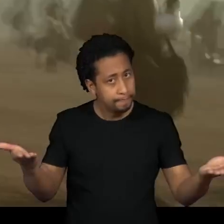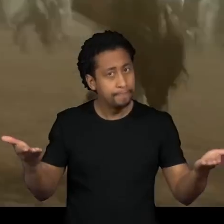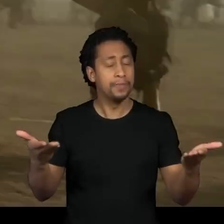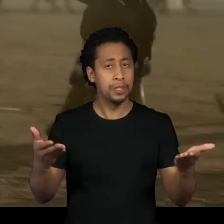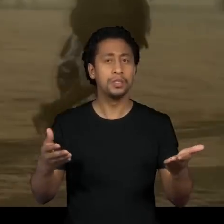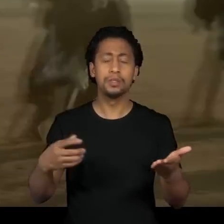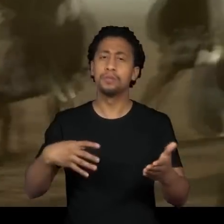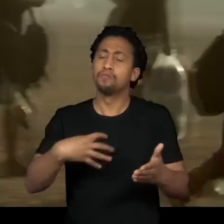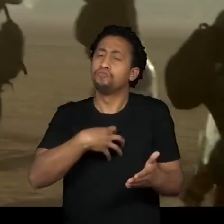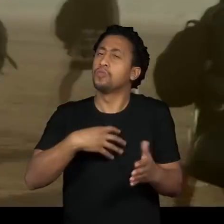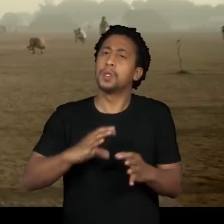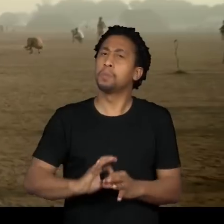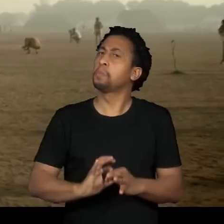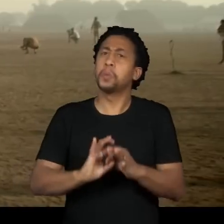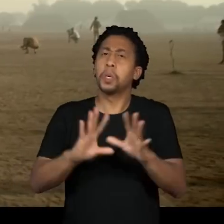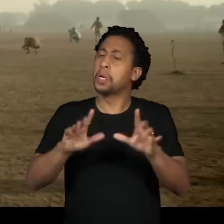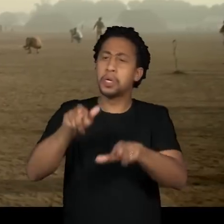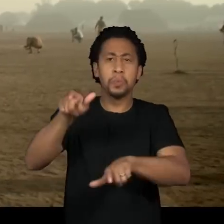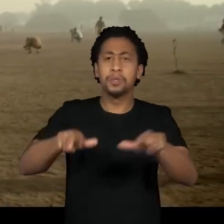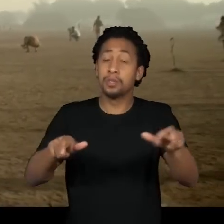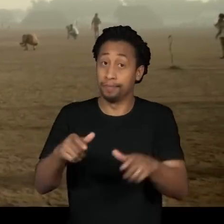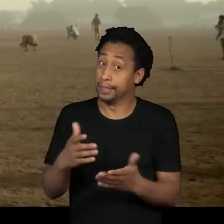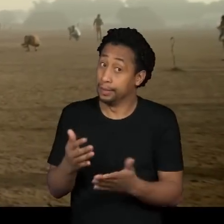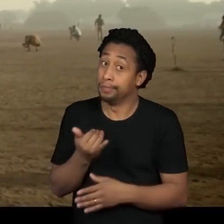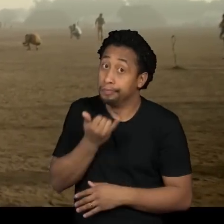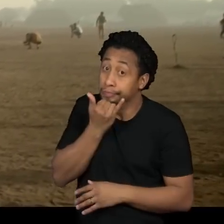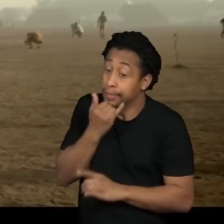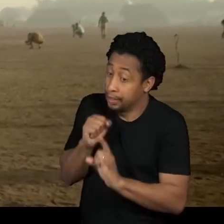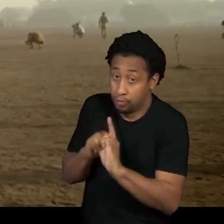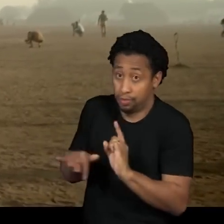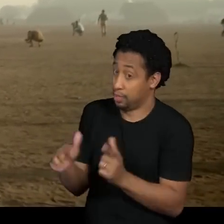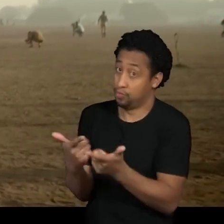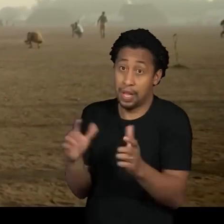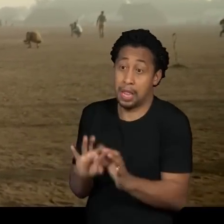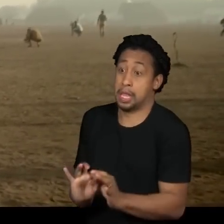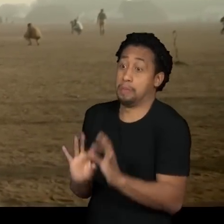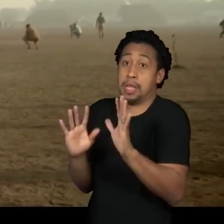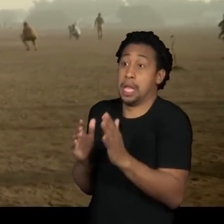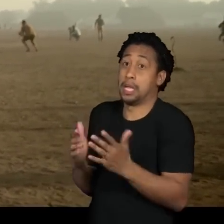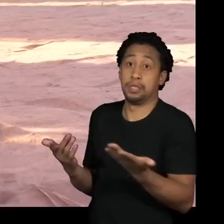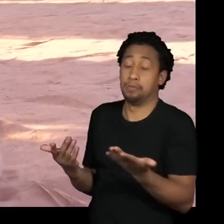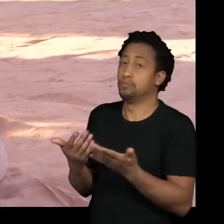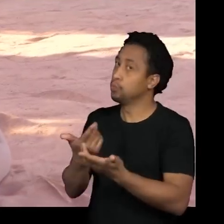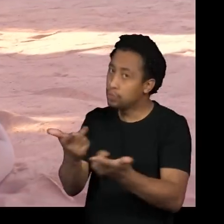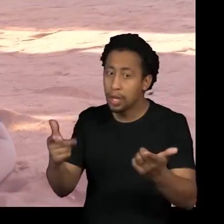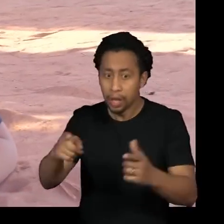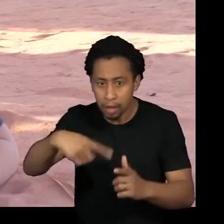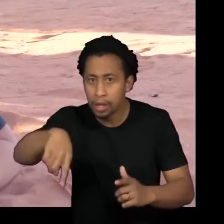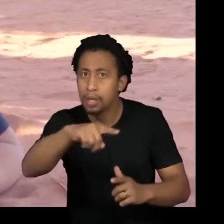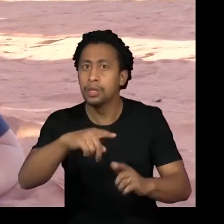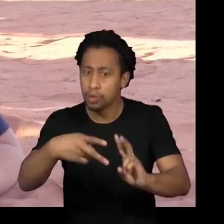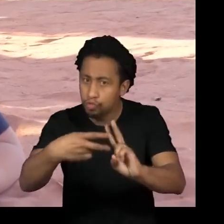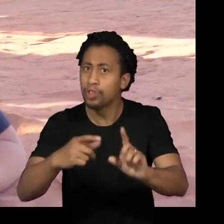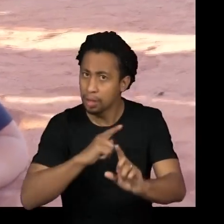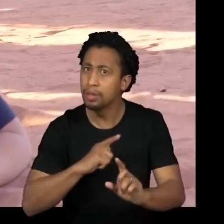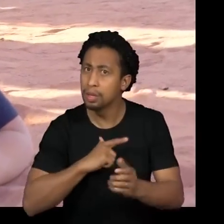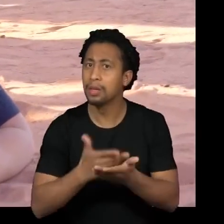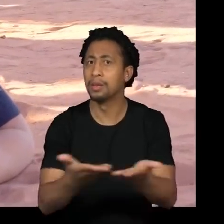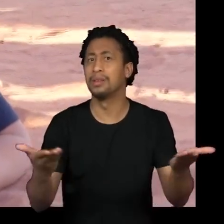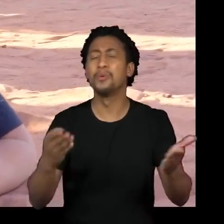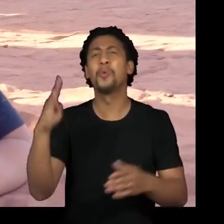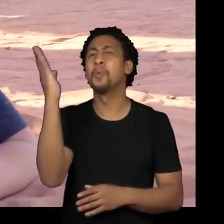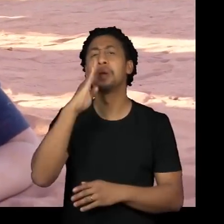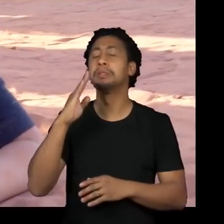de liberdade para o indivíduo que a gente não tem na nossa sociedade. Esse momento mostra que o Brasil não está olhando